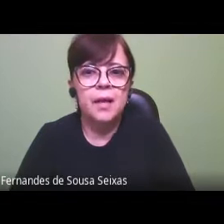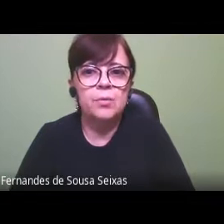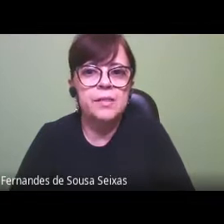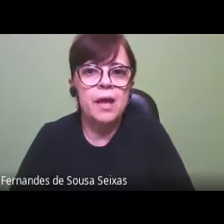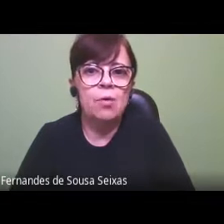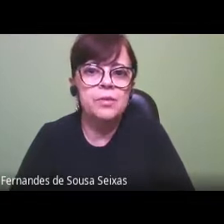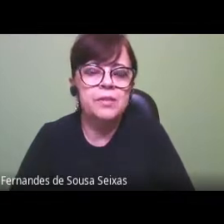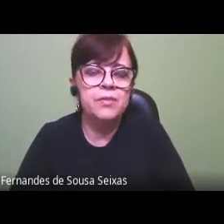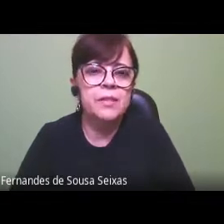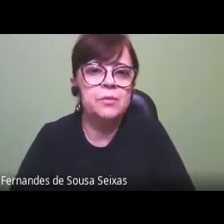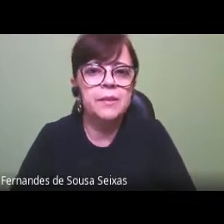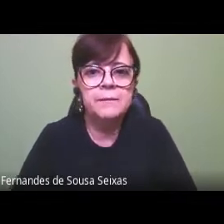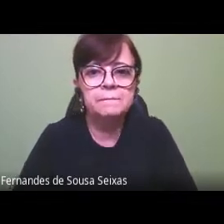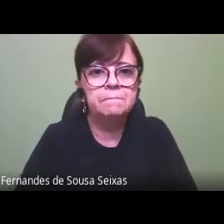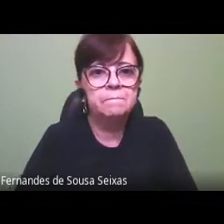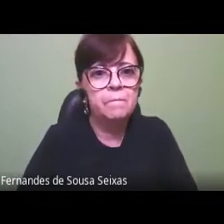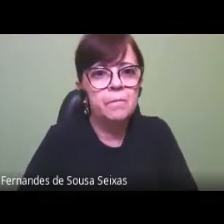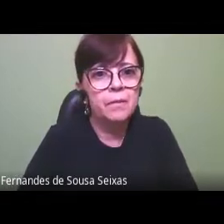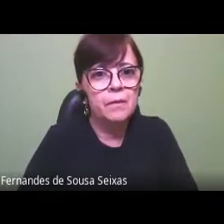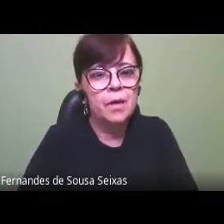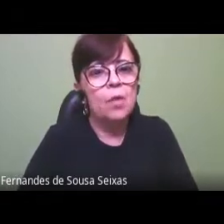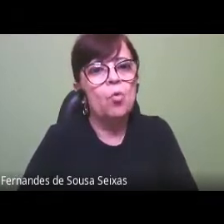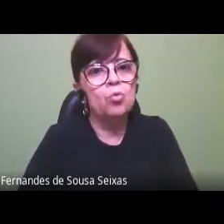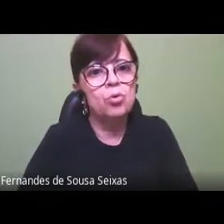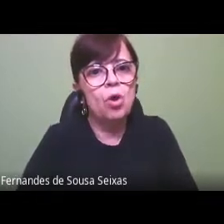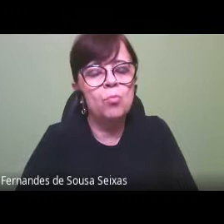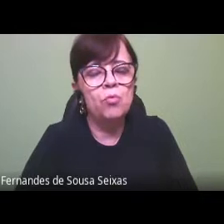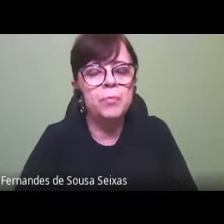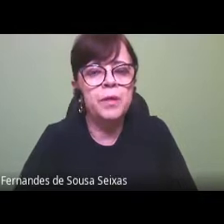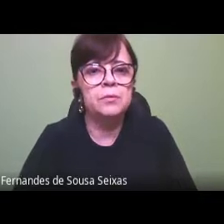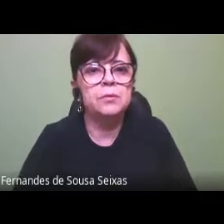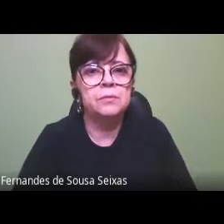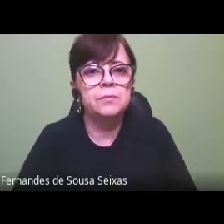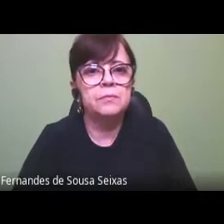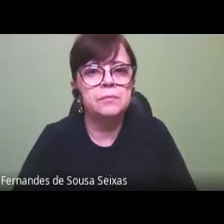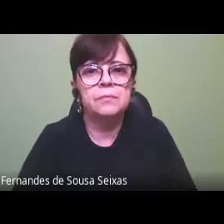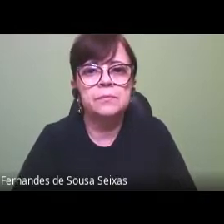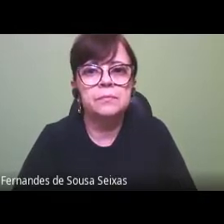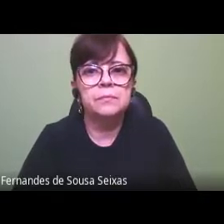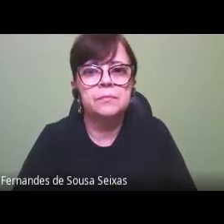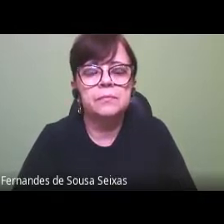Esse é o sinal que está fazendo aí. Um só movimento.